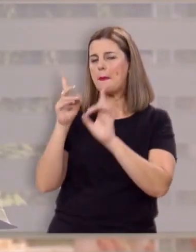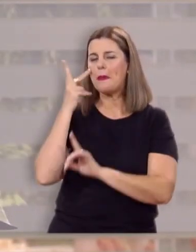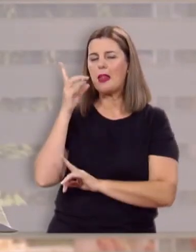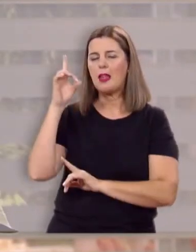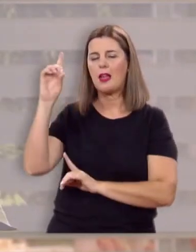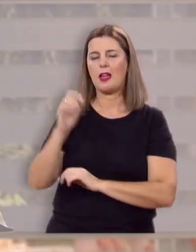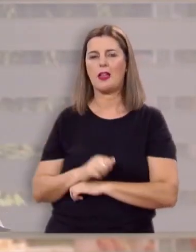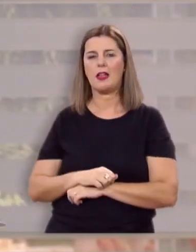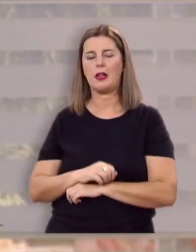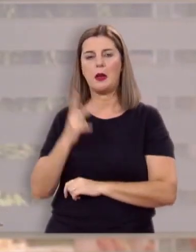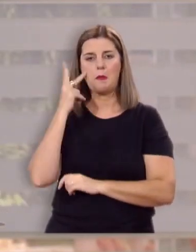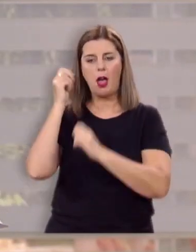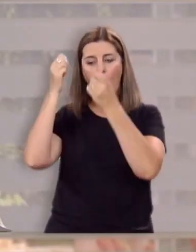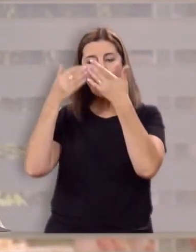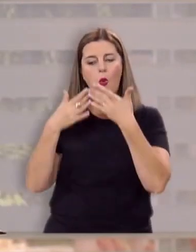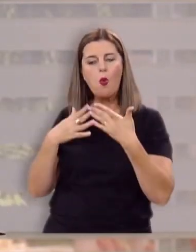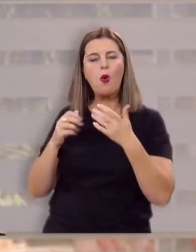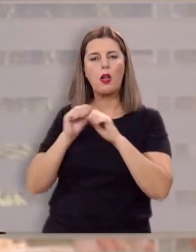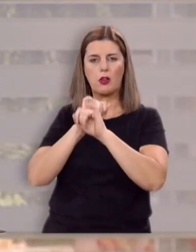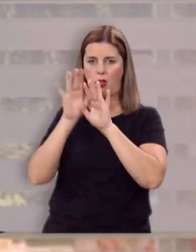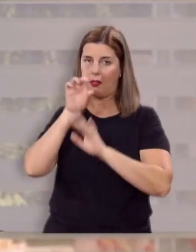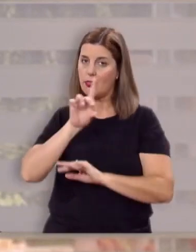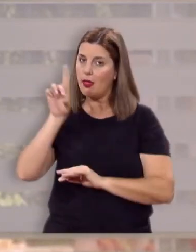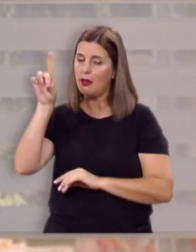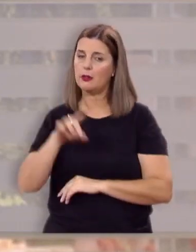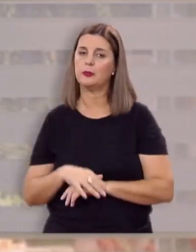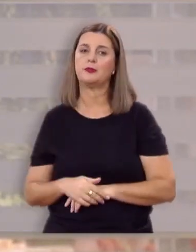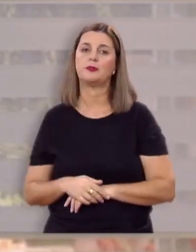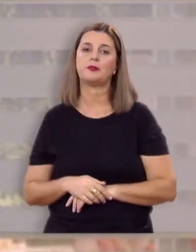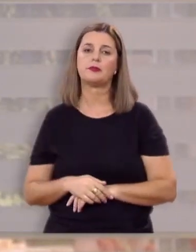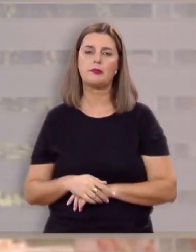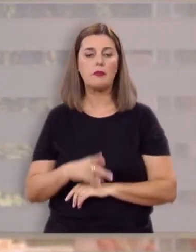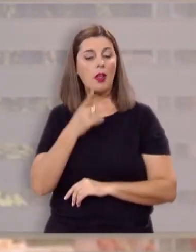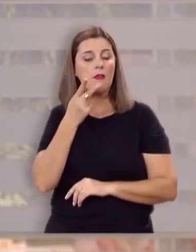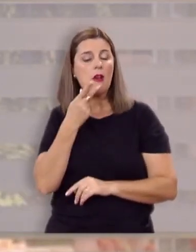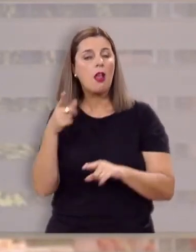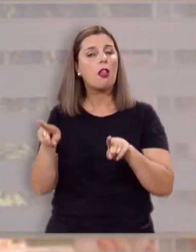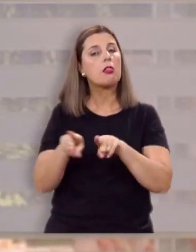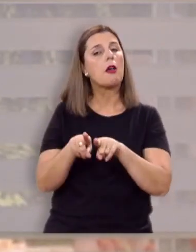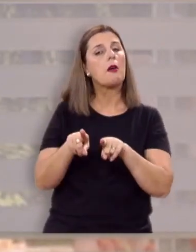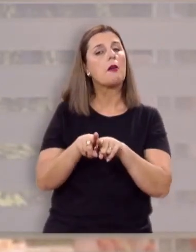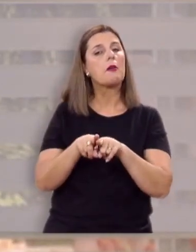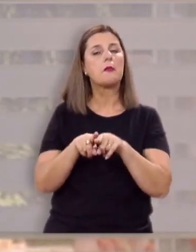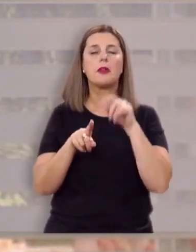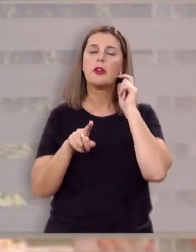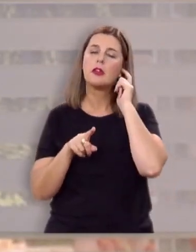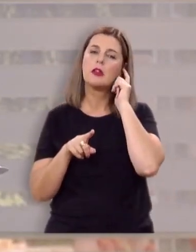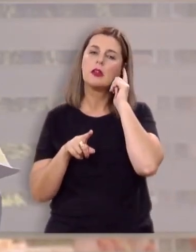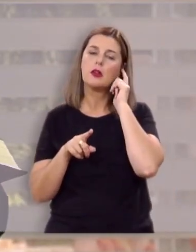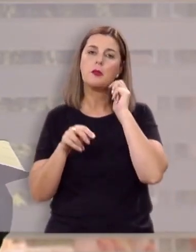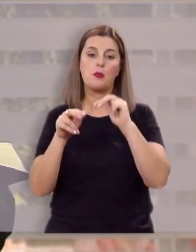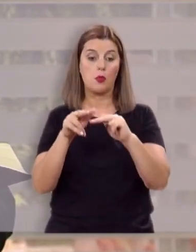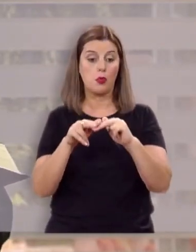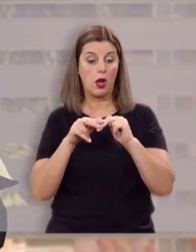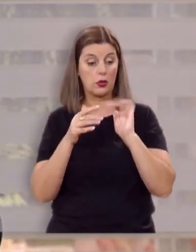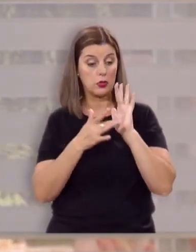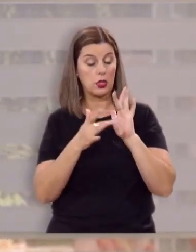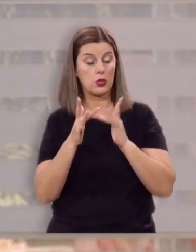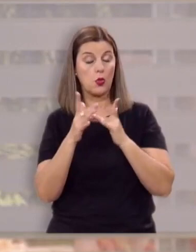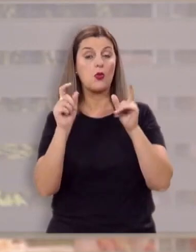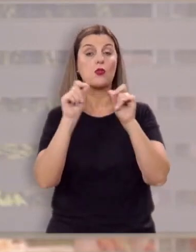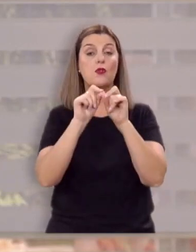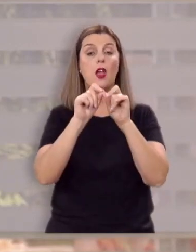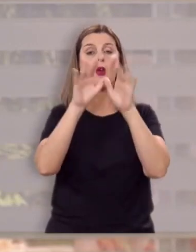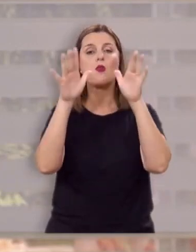dele, vasos de honra para a glória dele. Mas ele diz também algo sublime, pelo qual